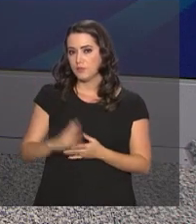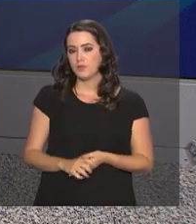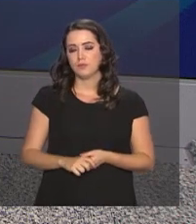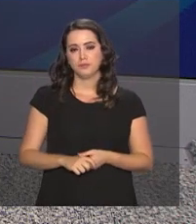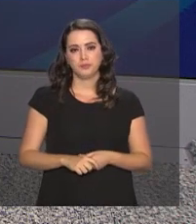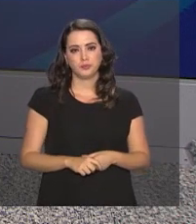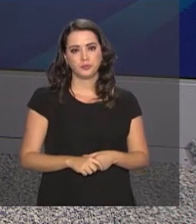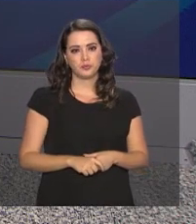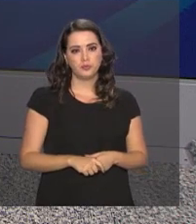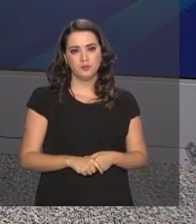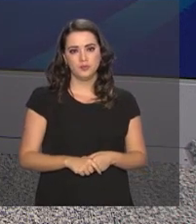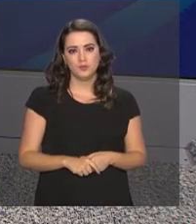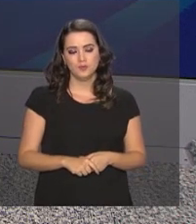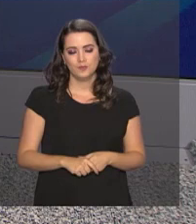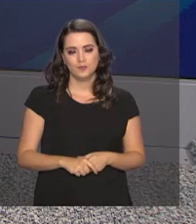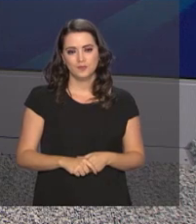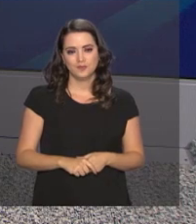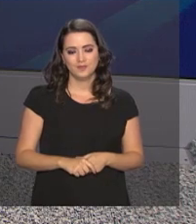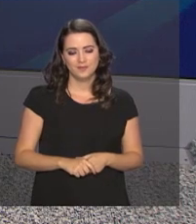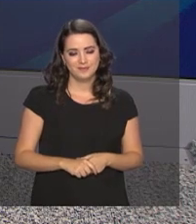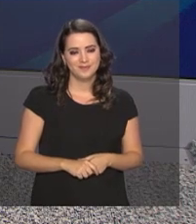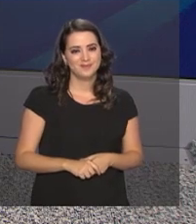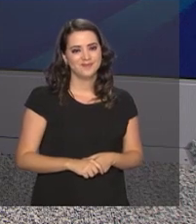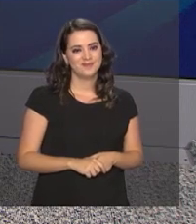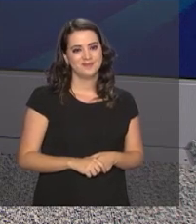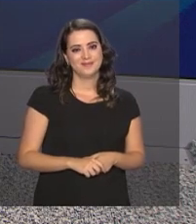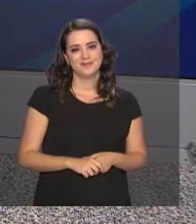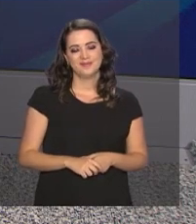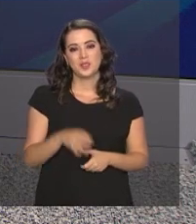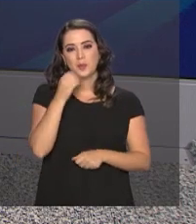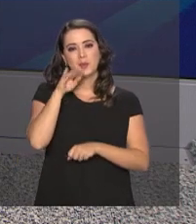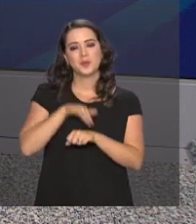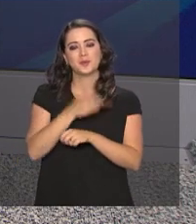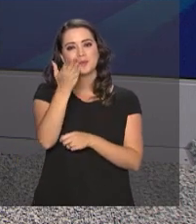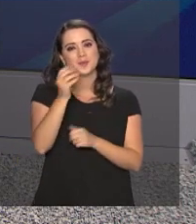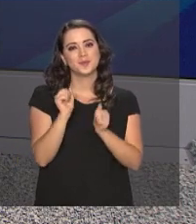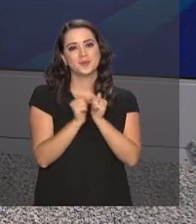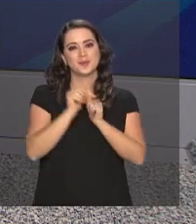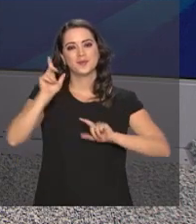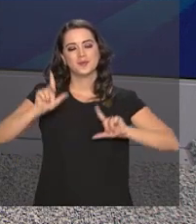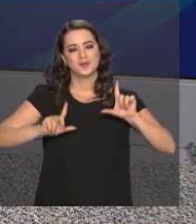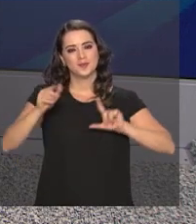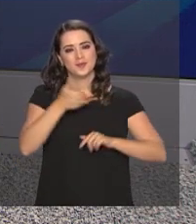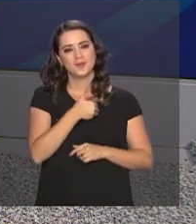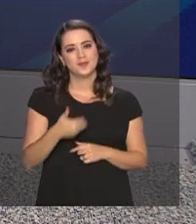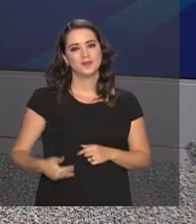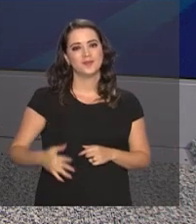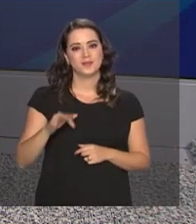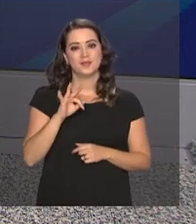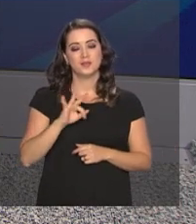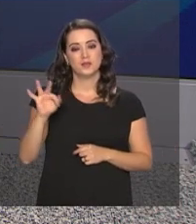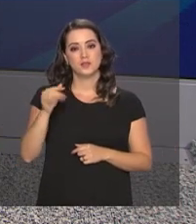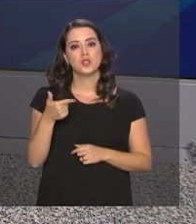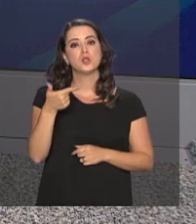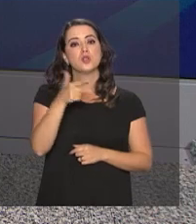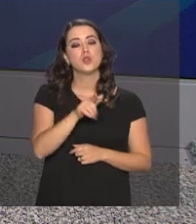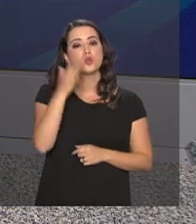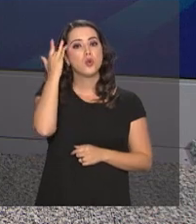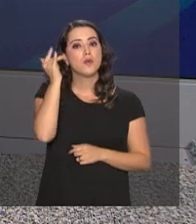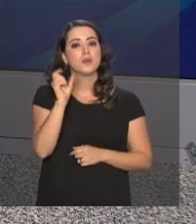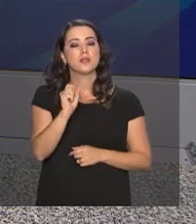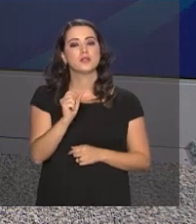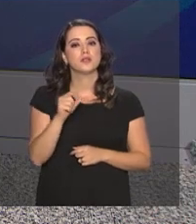99 86 78 78 7 boa noite pra você e continue com a gente a gente volta a se encontrar amanhã